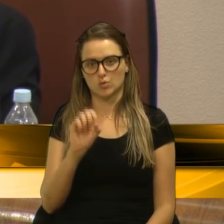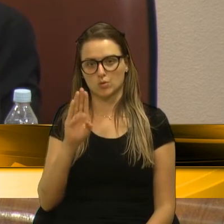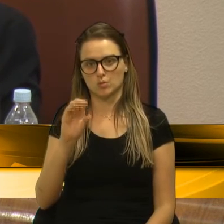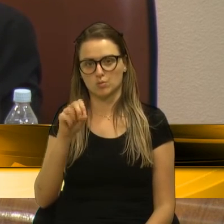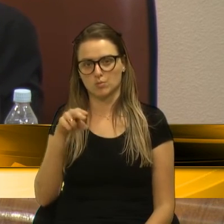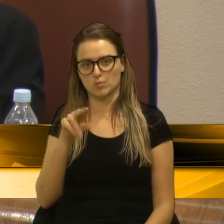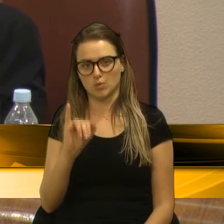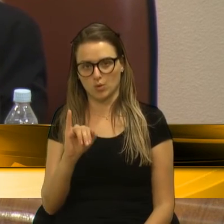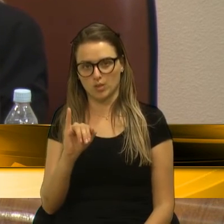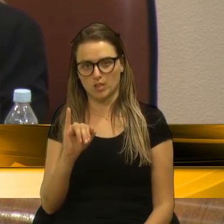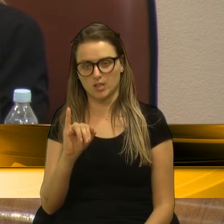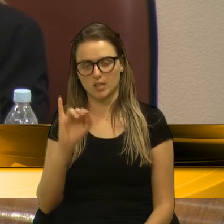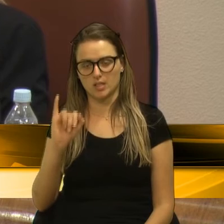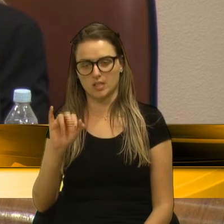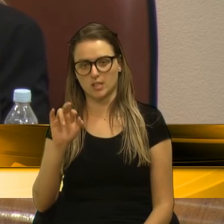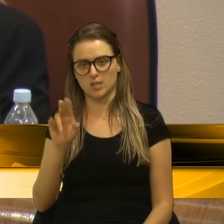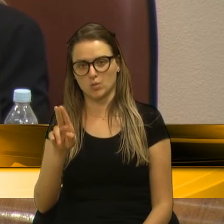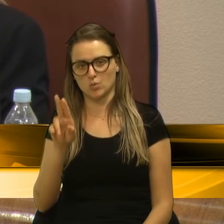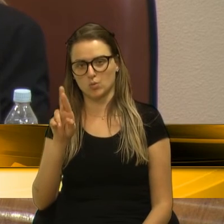boni iuris de